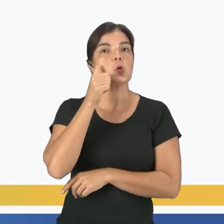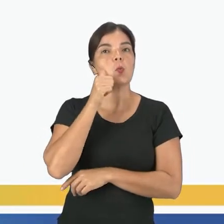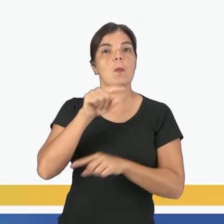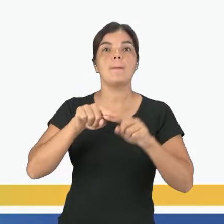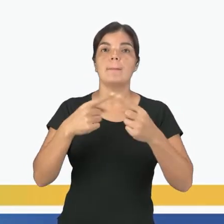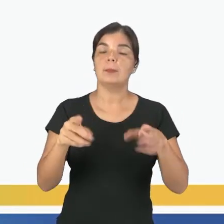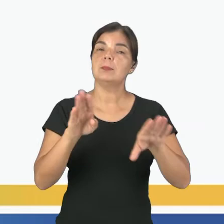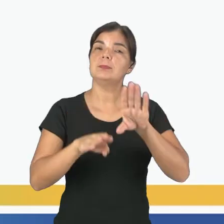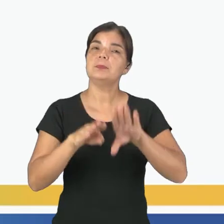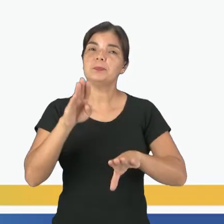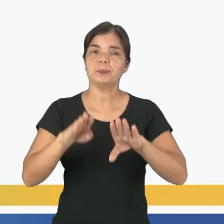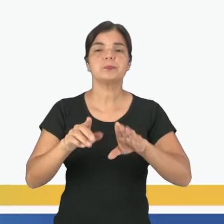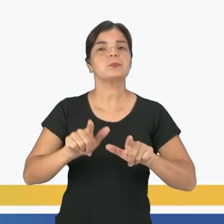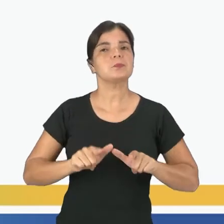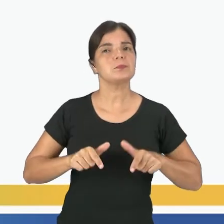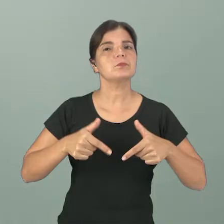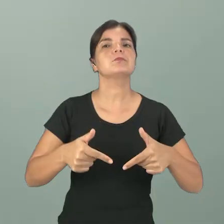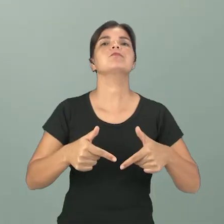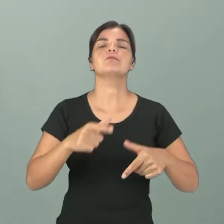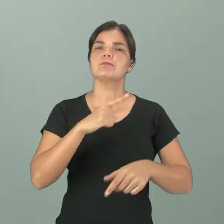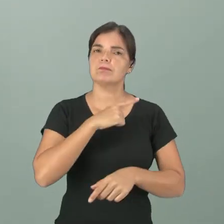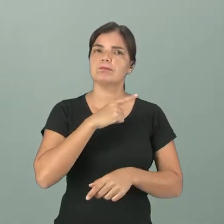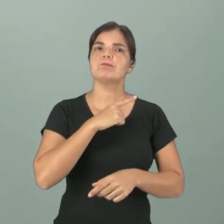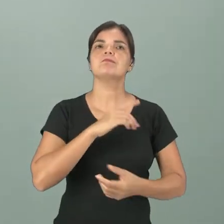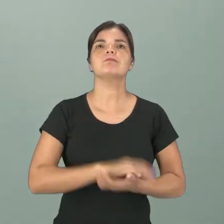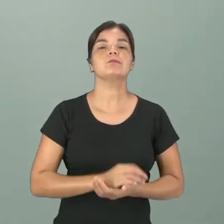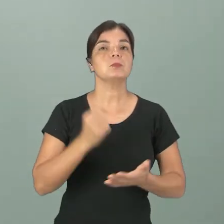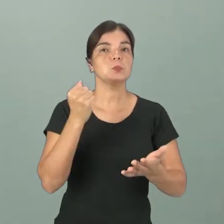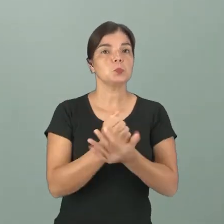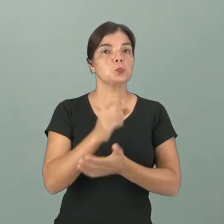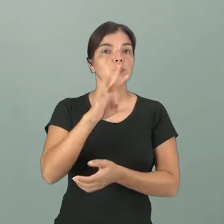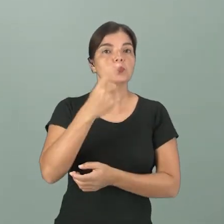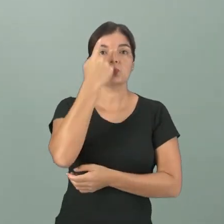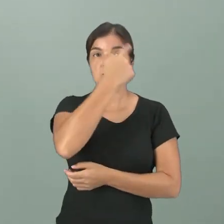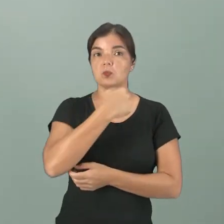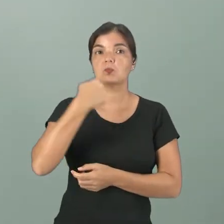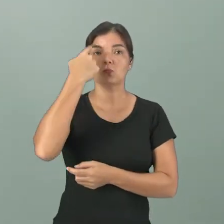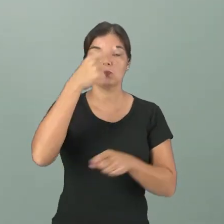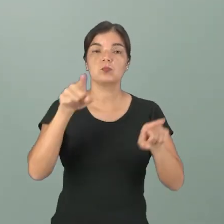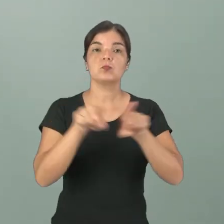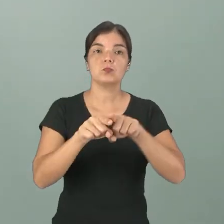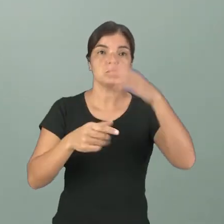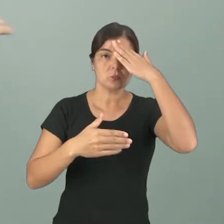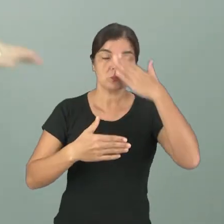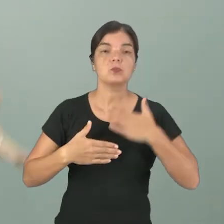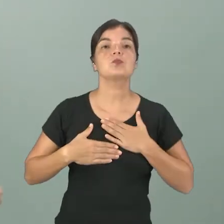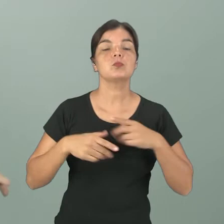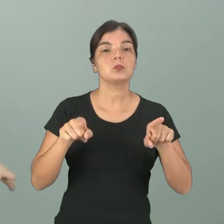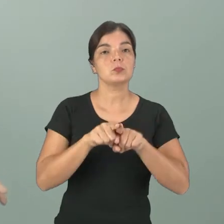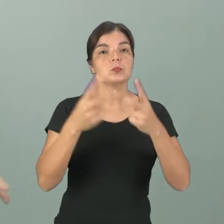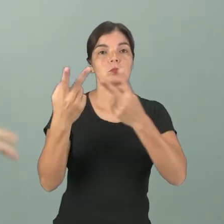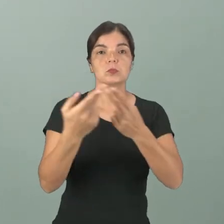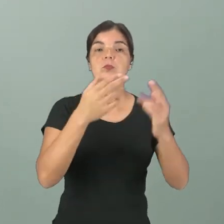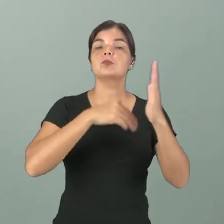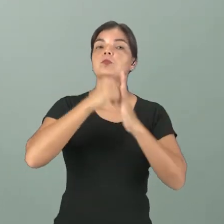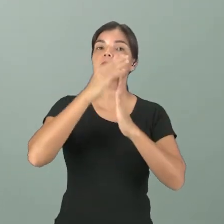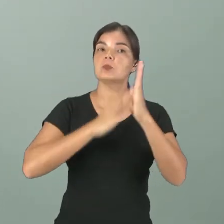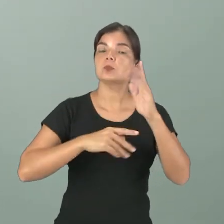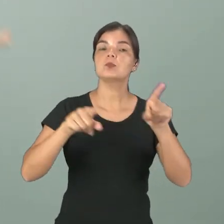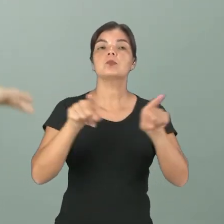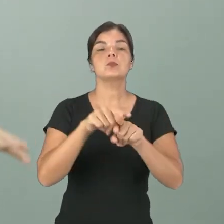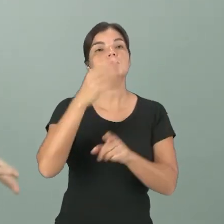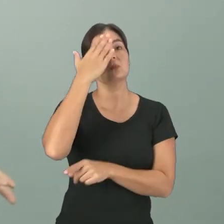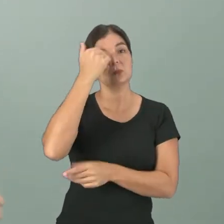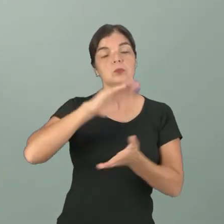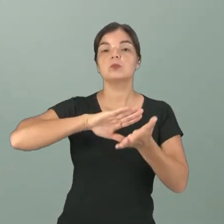mulheres, mas às vezes guerreiros também têm essa marca. Não só no rosto, mas no corpo. Assim como a pintura. A pintura a